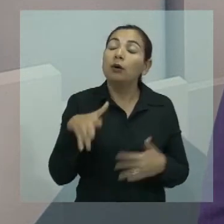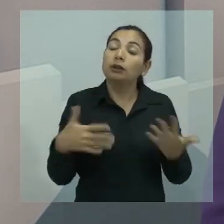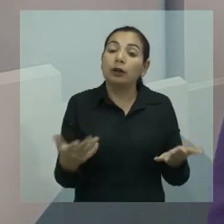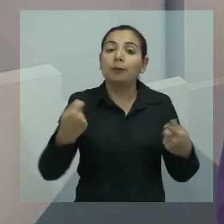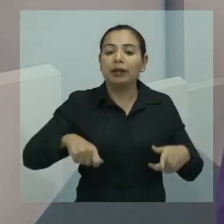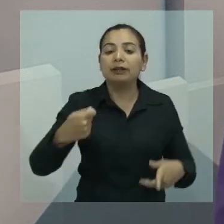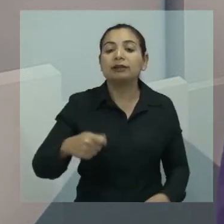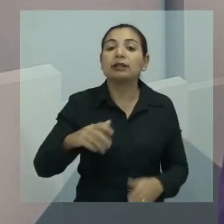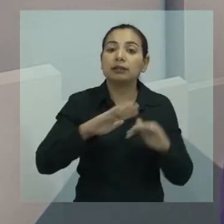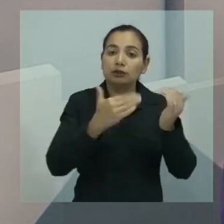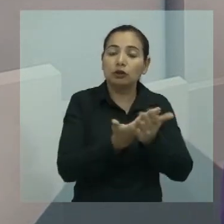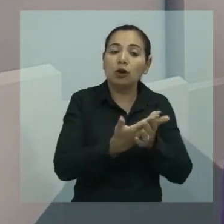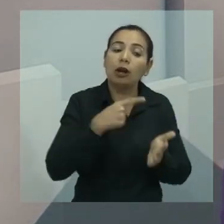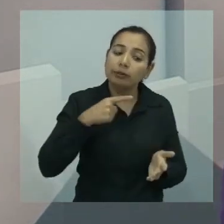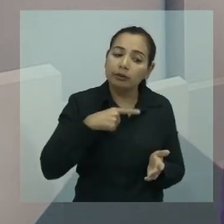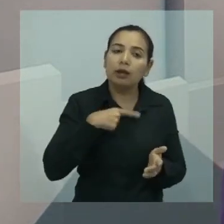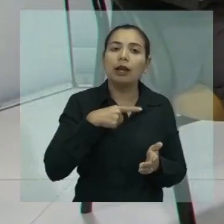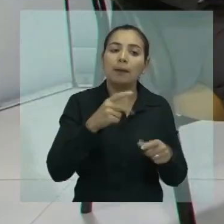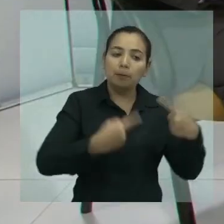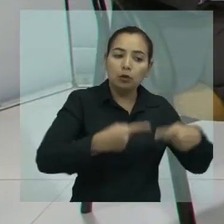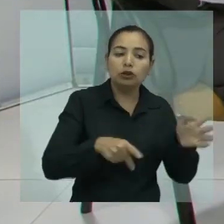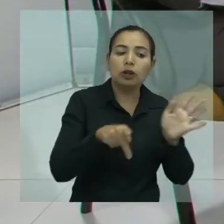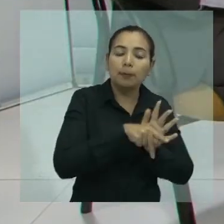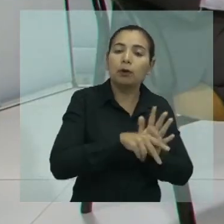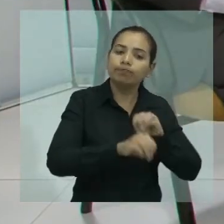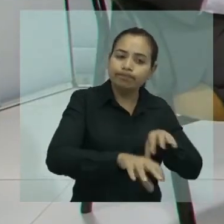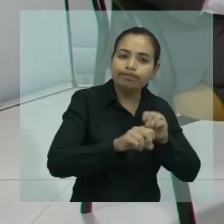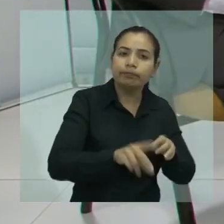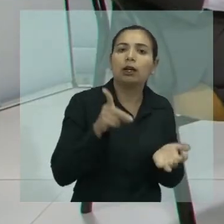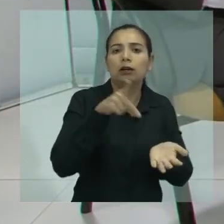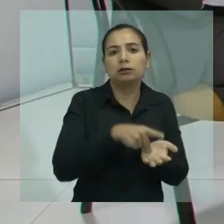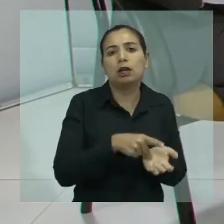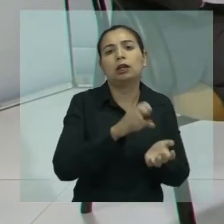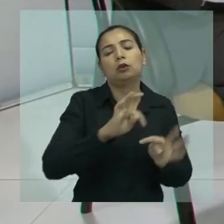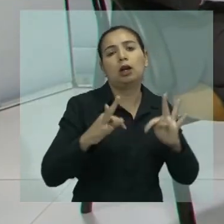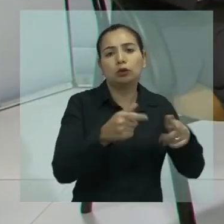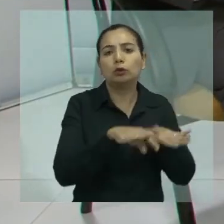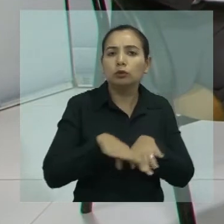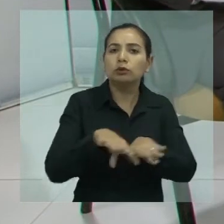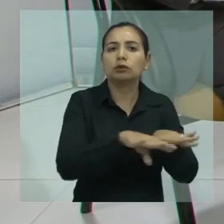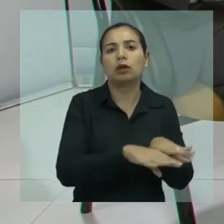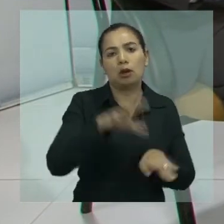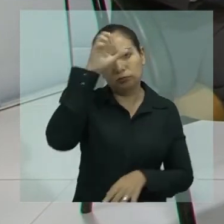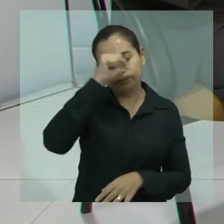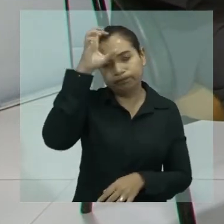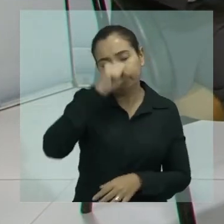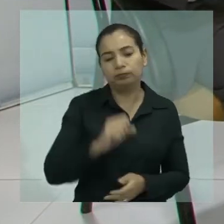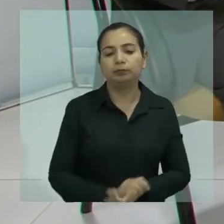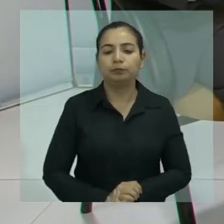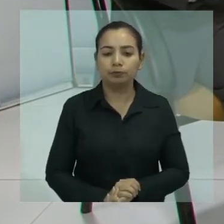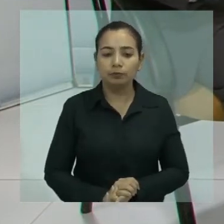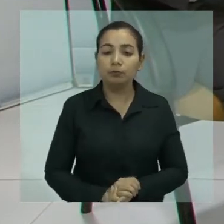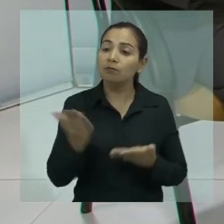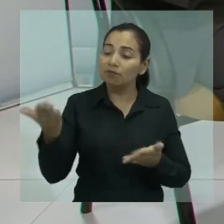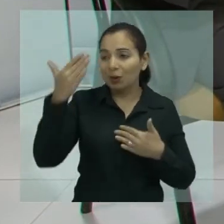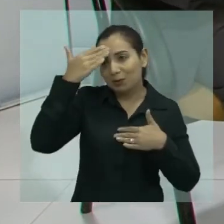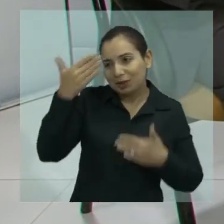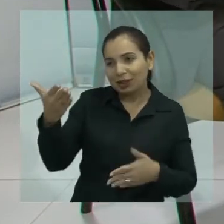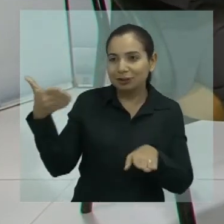livre concorrência, eles têm notas muito parecidas, não é tão abissal assim. Então, de alguma forma, as cotas também são uma política